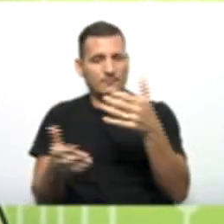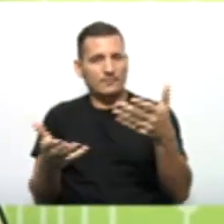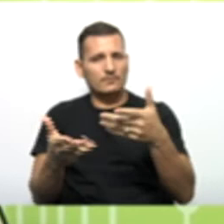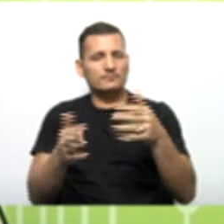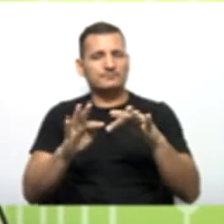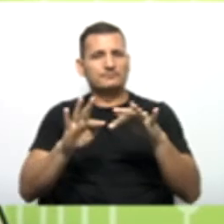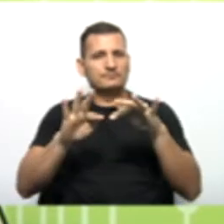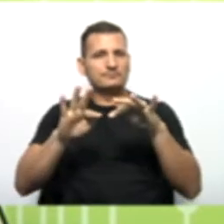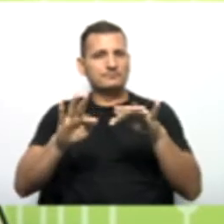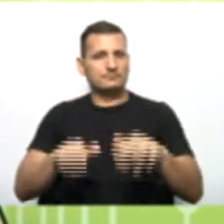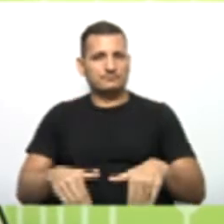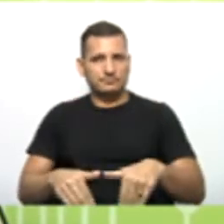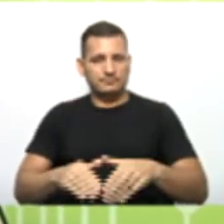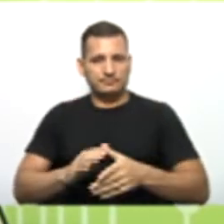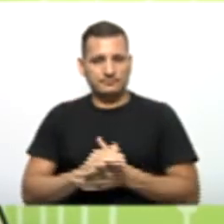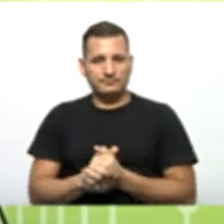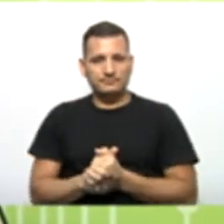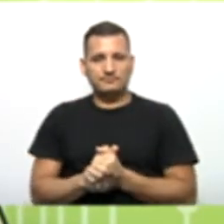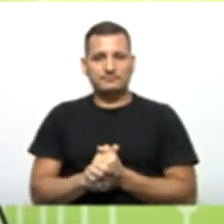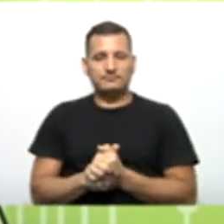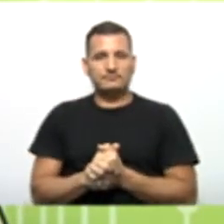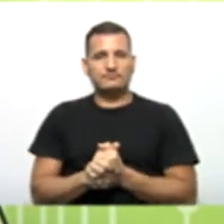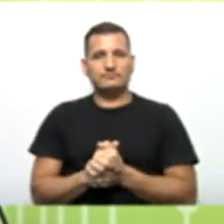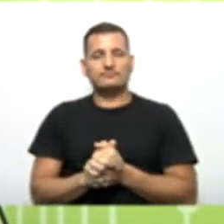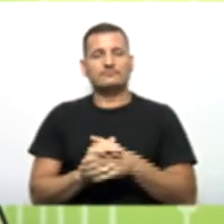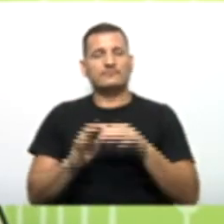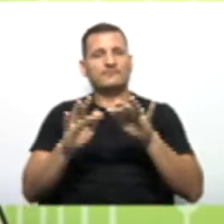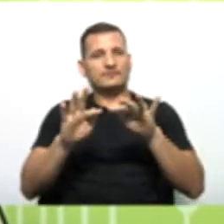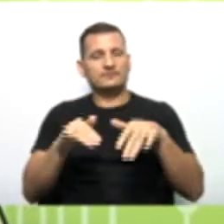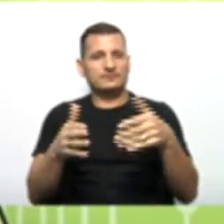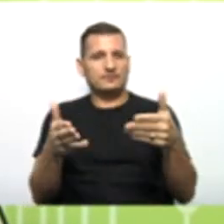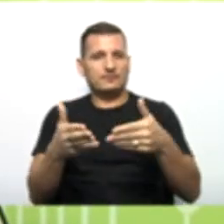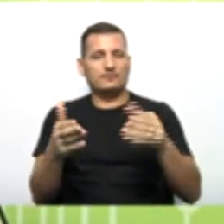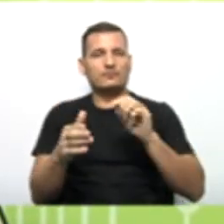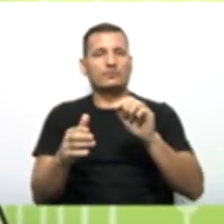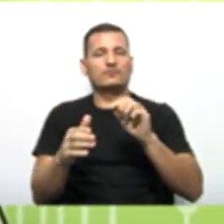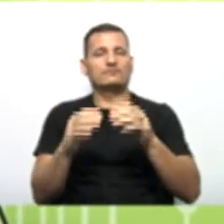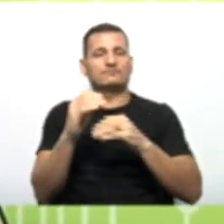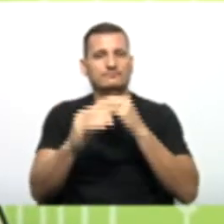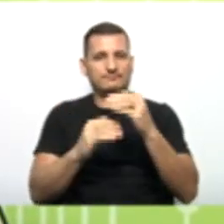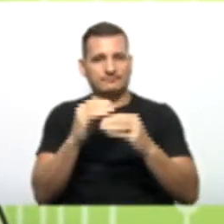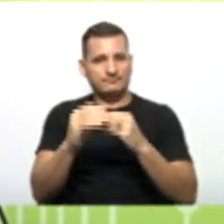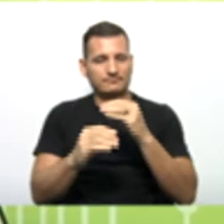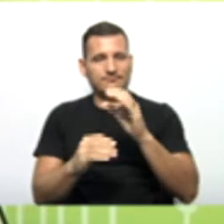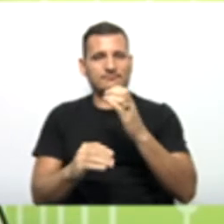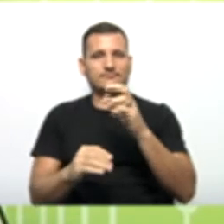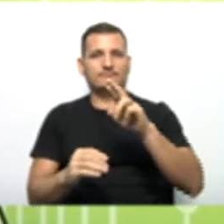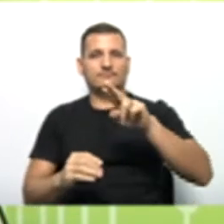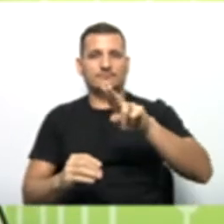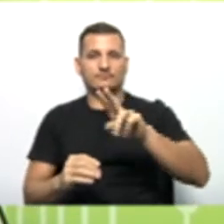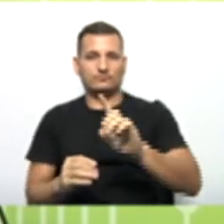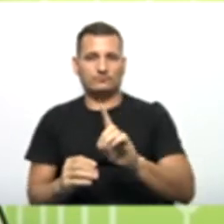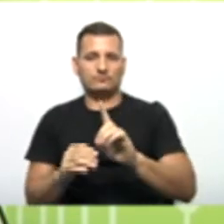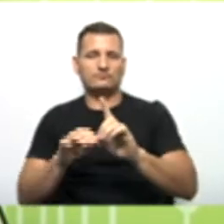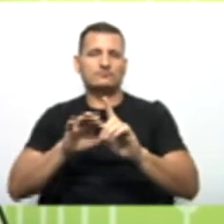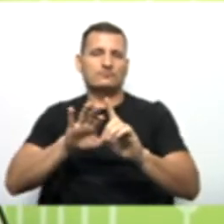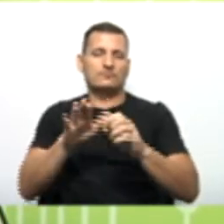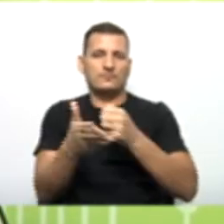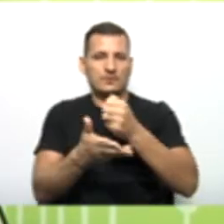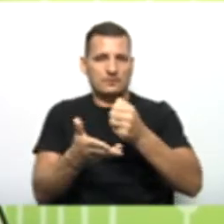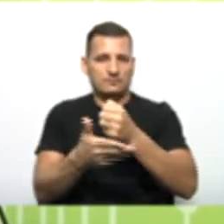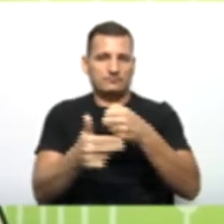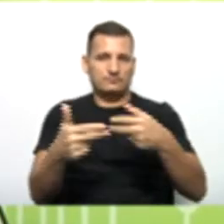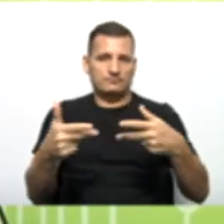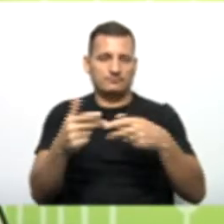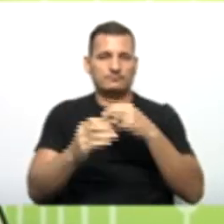o nosso crude né de banco de dados com as operações básicas do banco